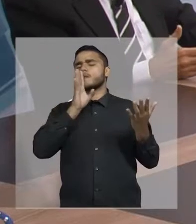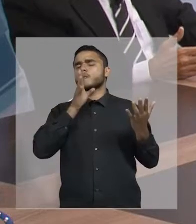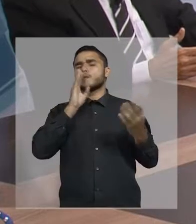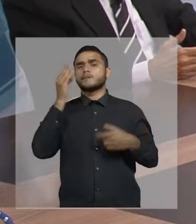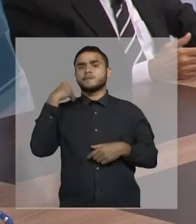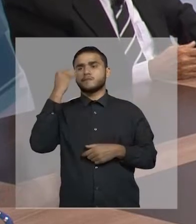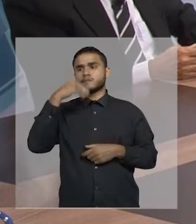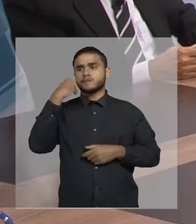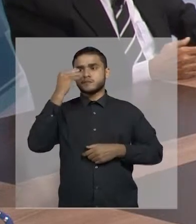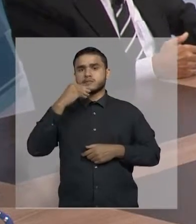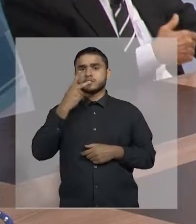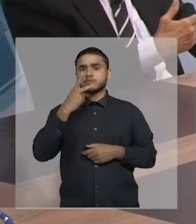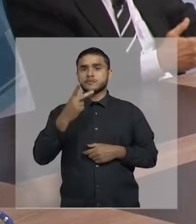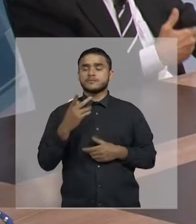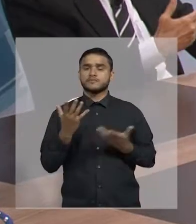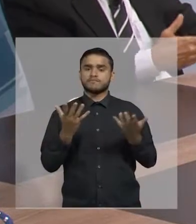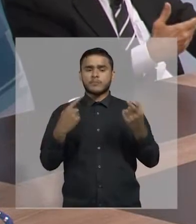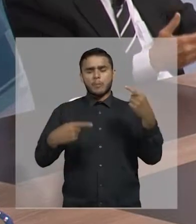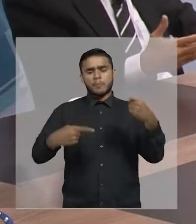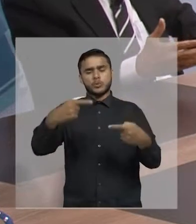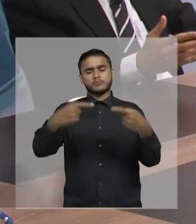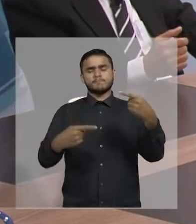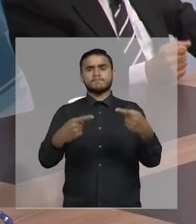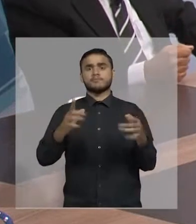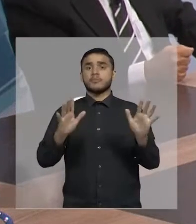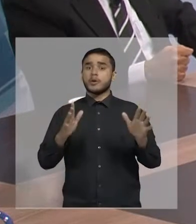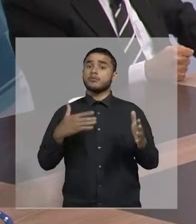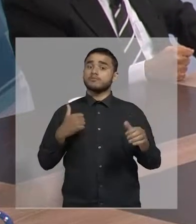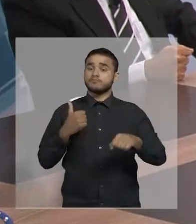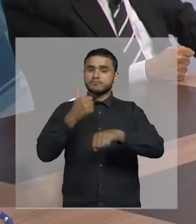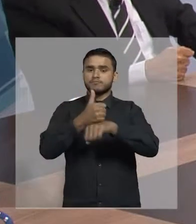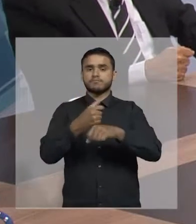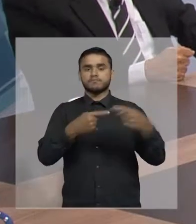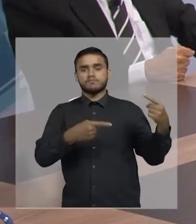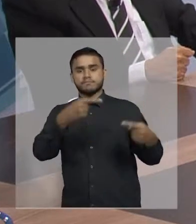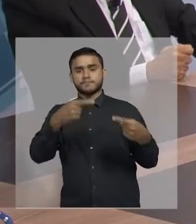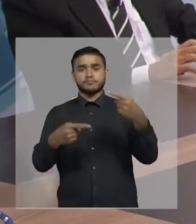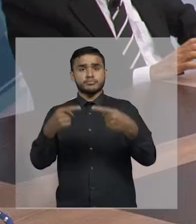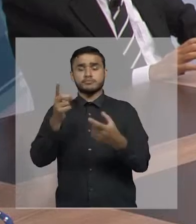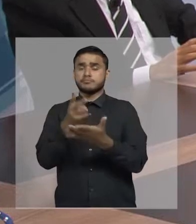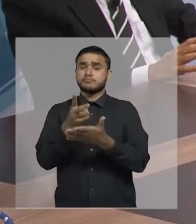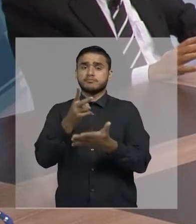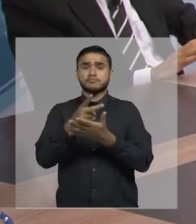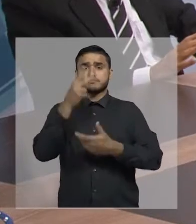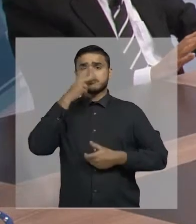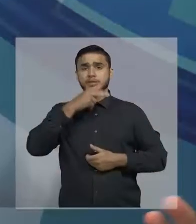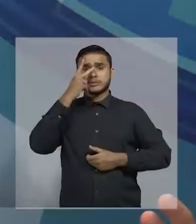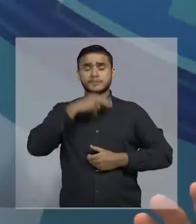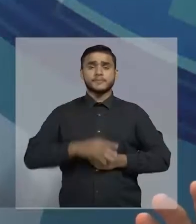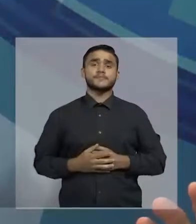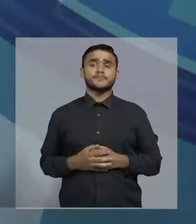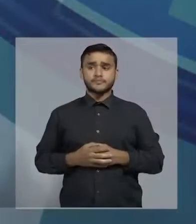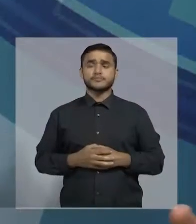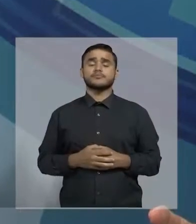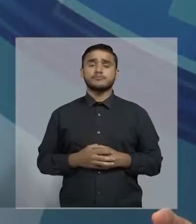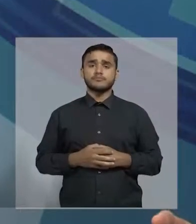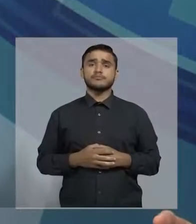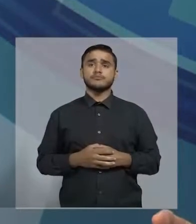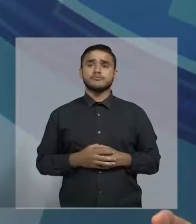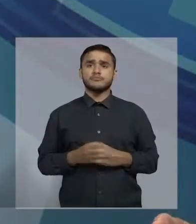Nega a política, inclusive. Mas está exercendo a política no estilo de sempre. Né? Então, a renovação não é